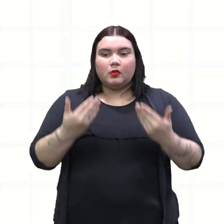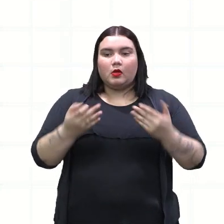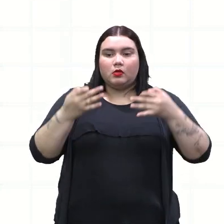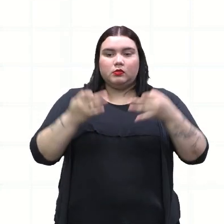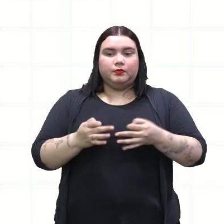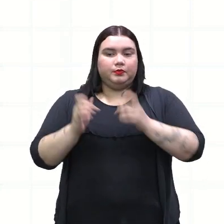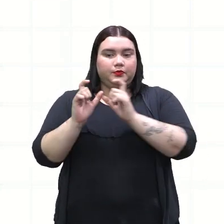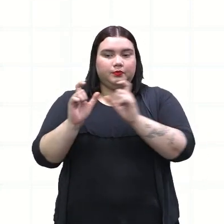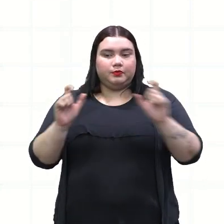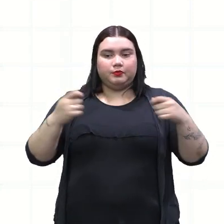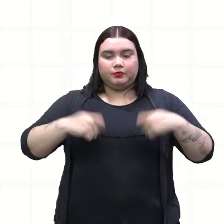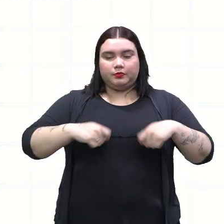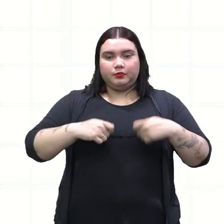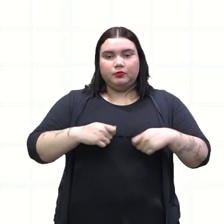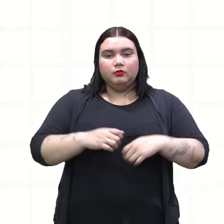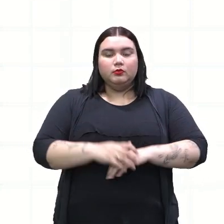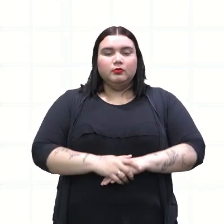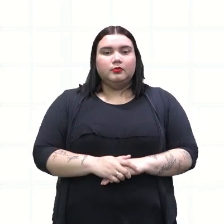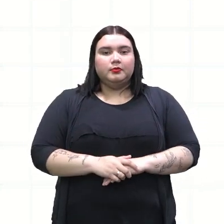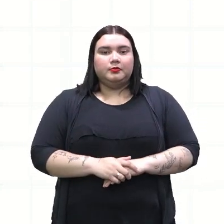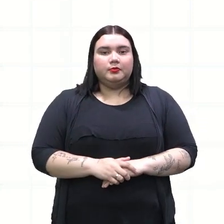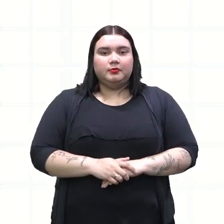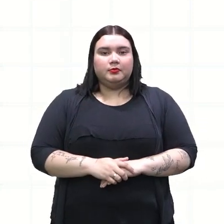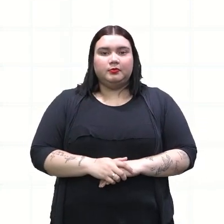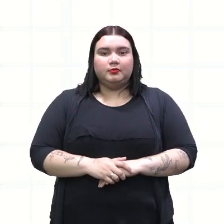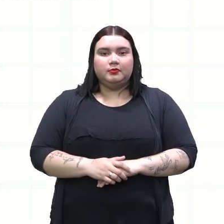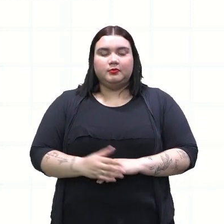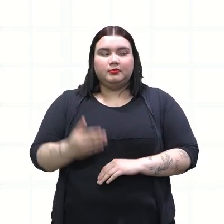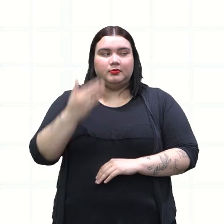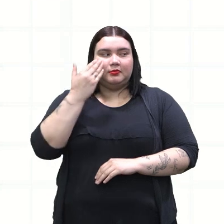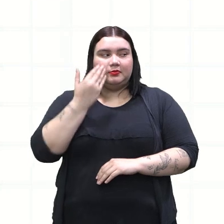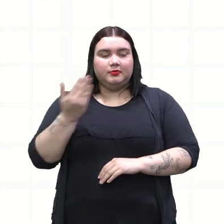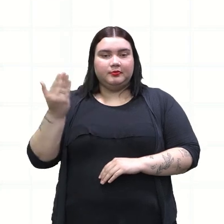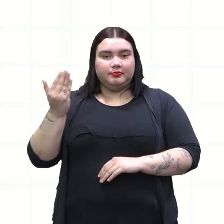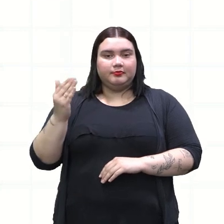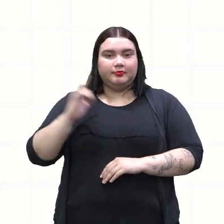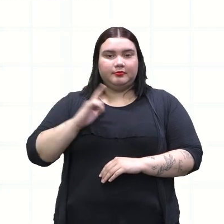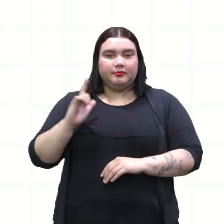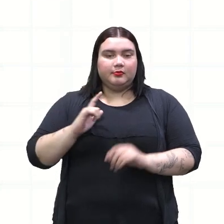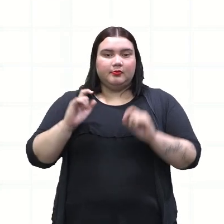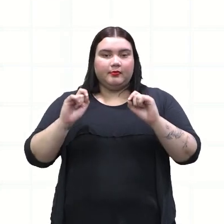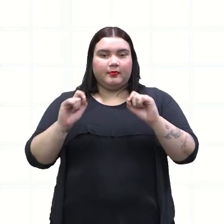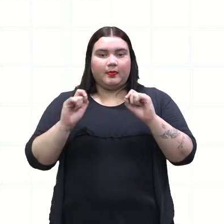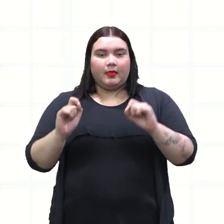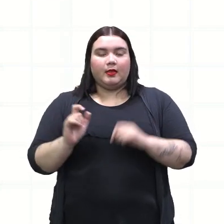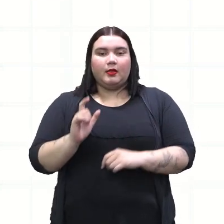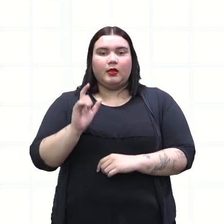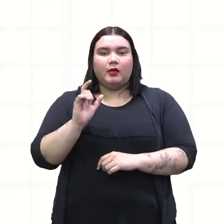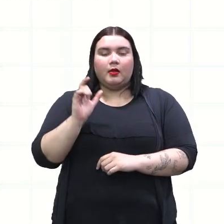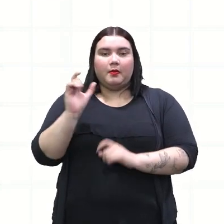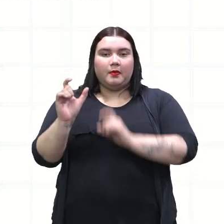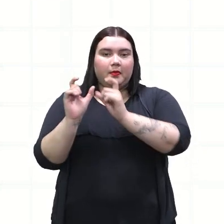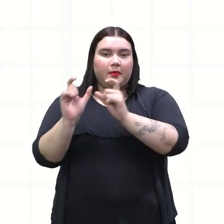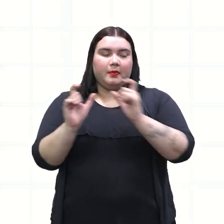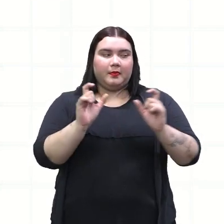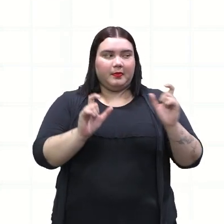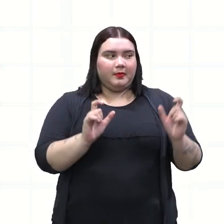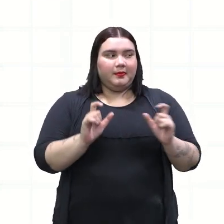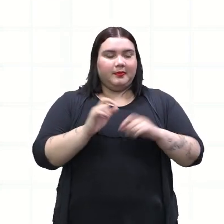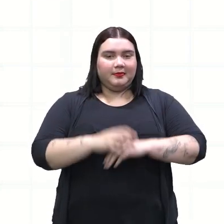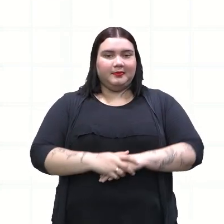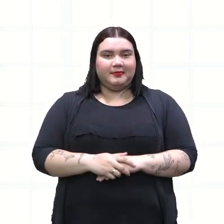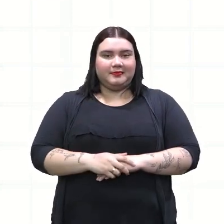que eu preciso. Primeiro o will, depois o subject, depois o verb, depois o complement,